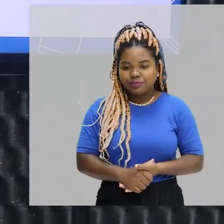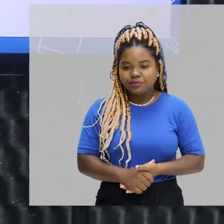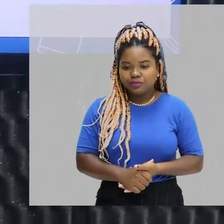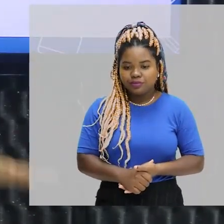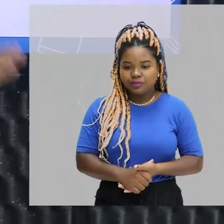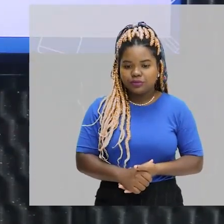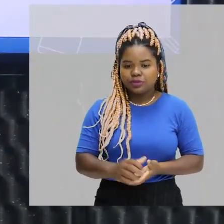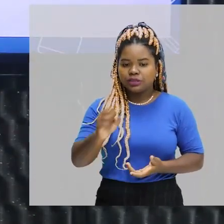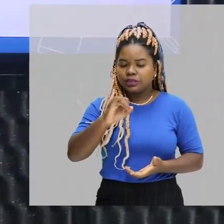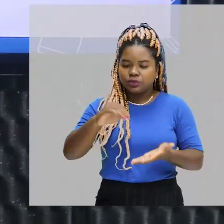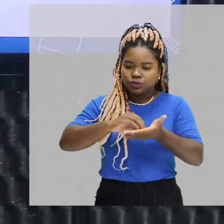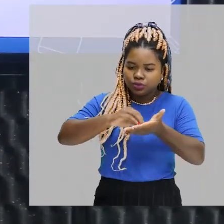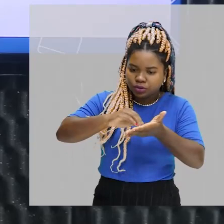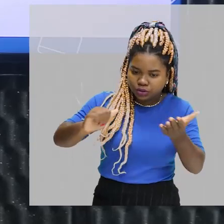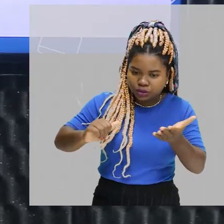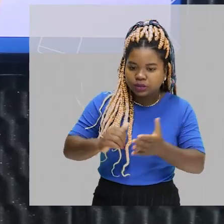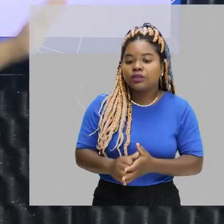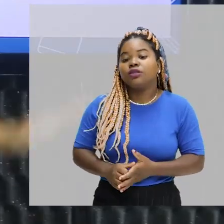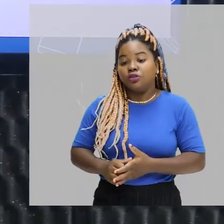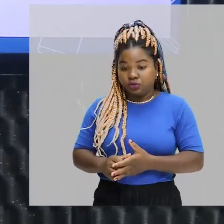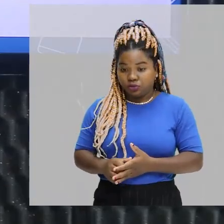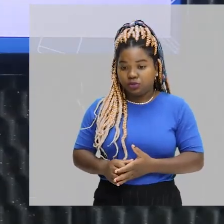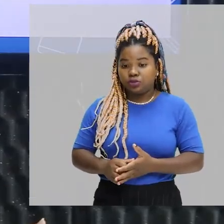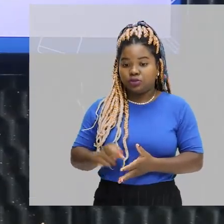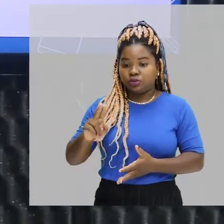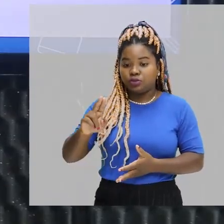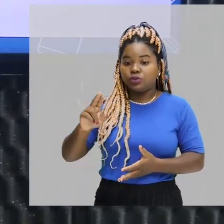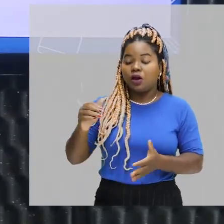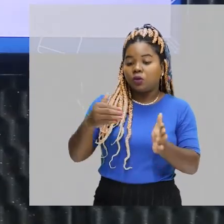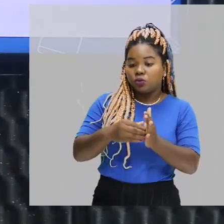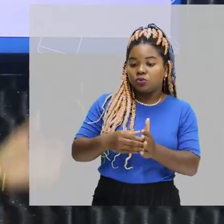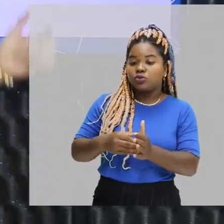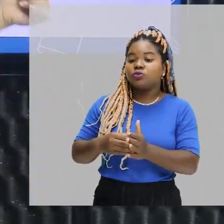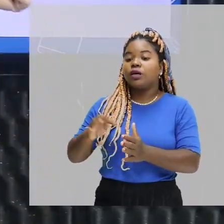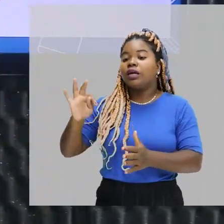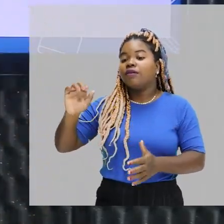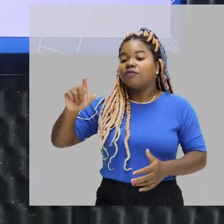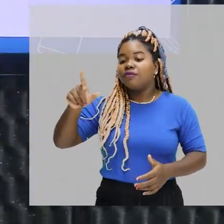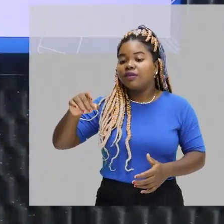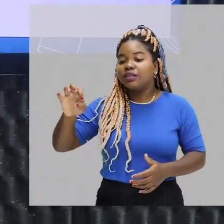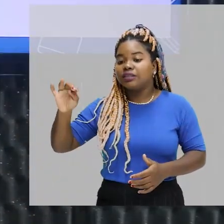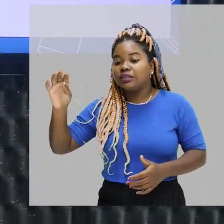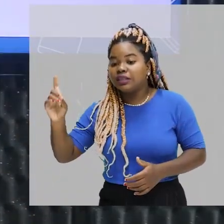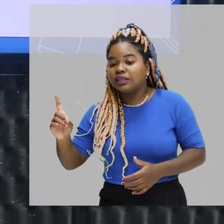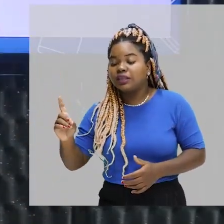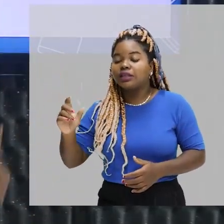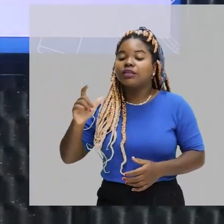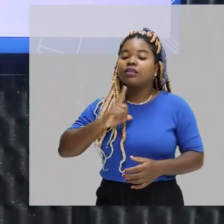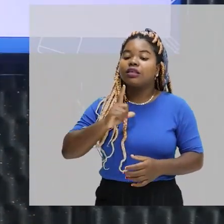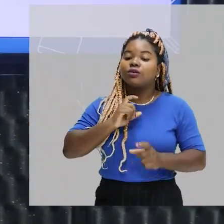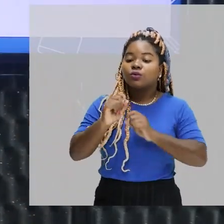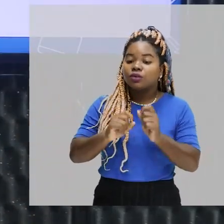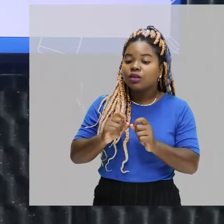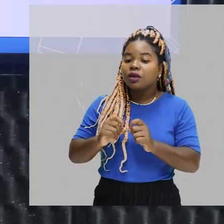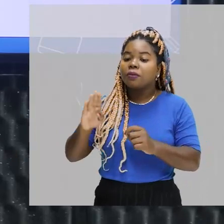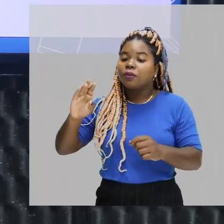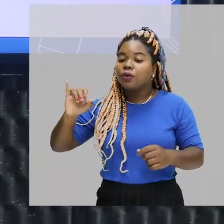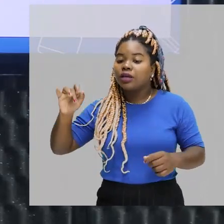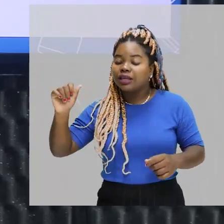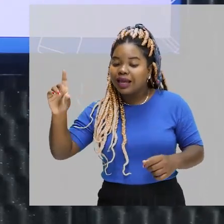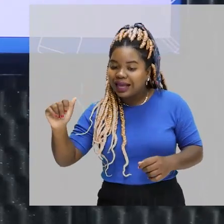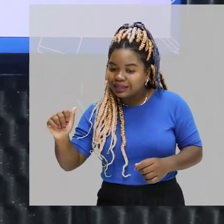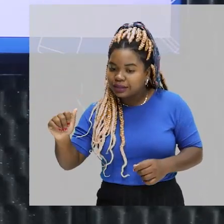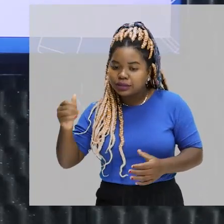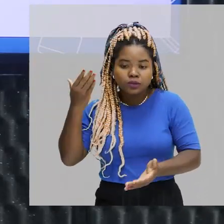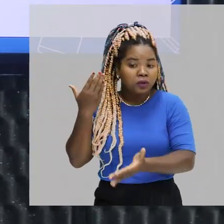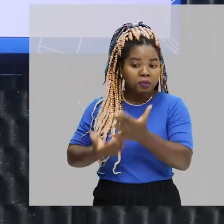fazenda. Se eu tirar a última da fazenda, sobra o quê? Boiada. Então, boiada sumia na estrada. Então, não